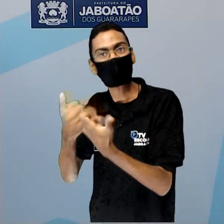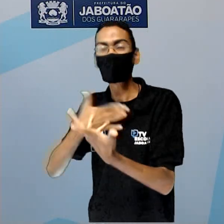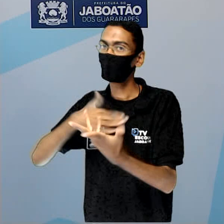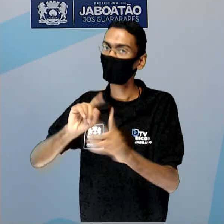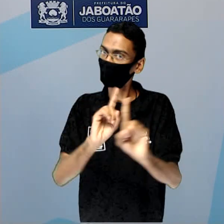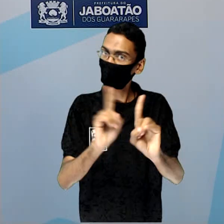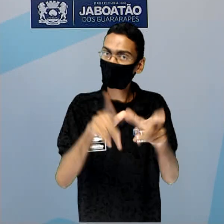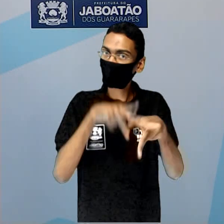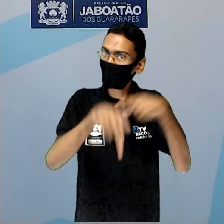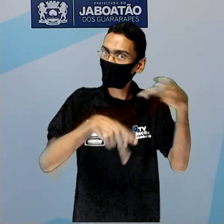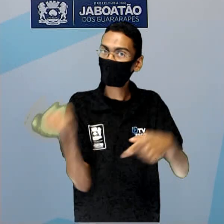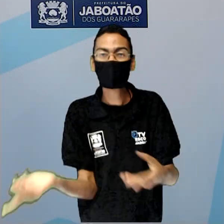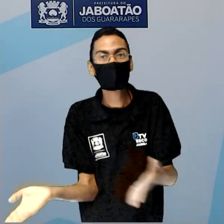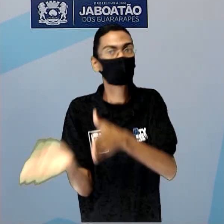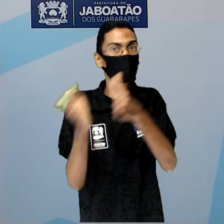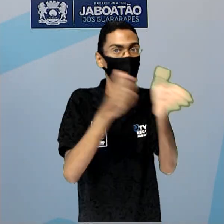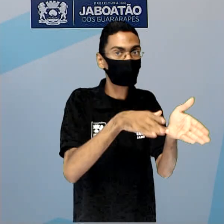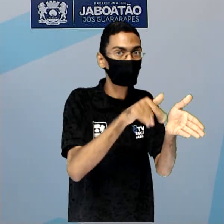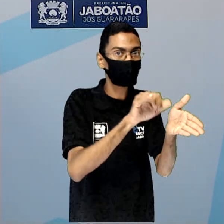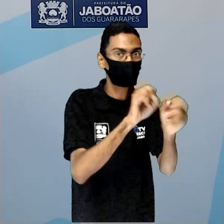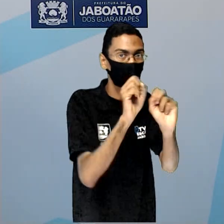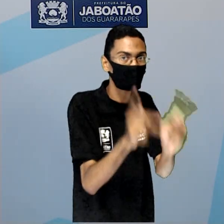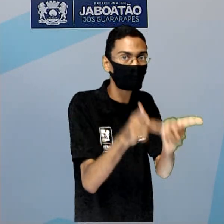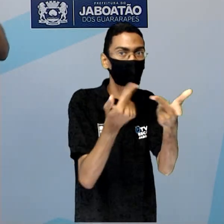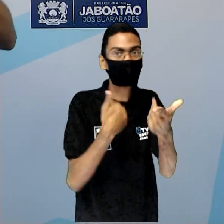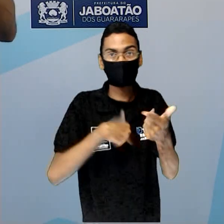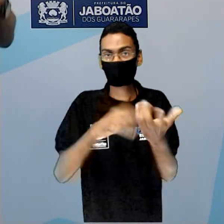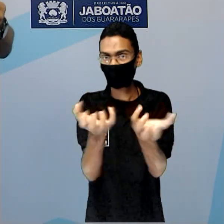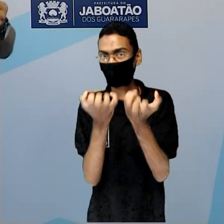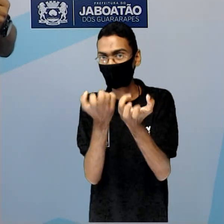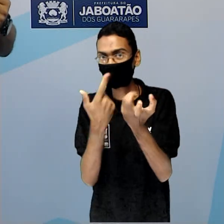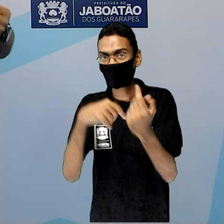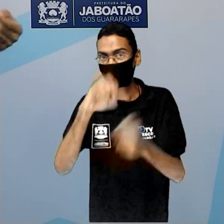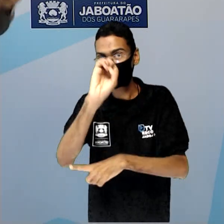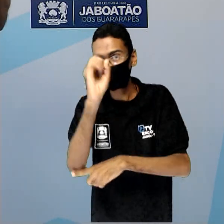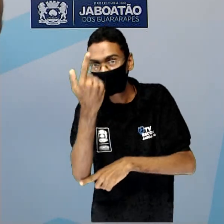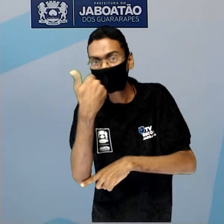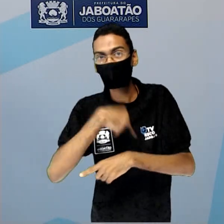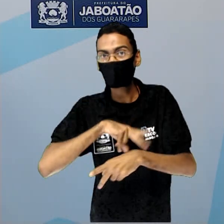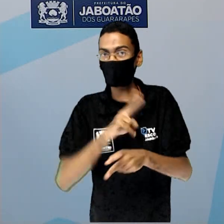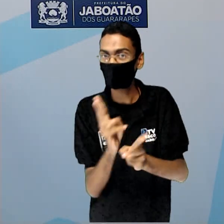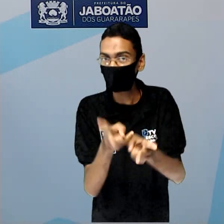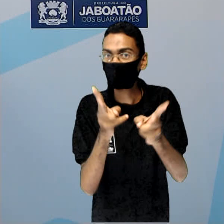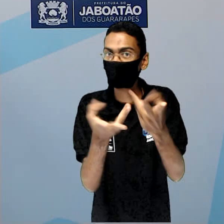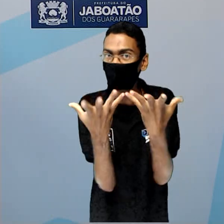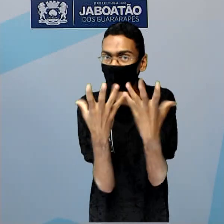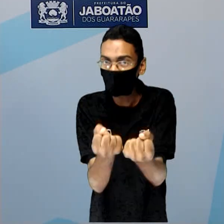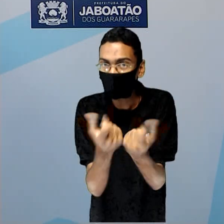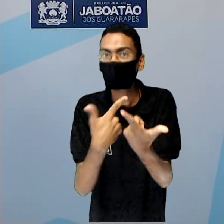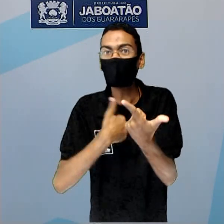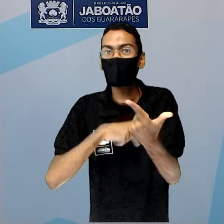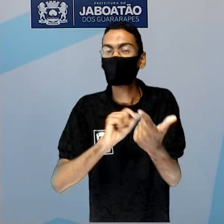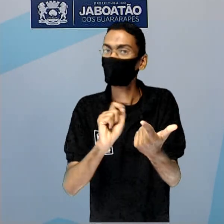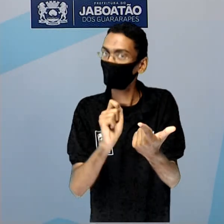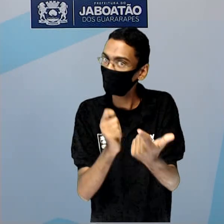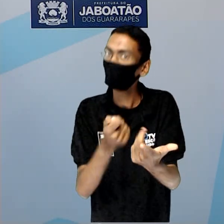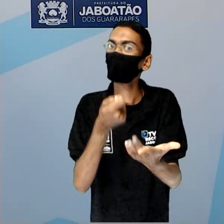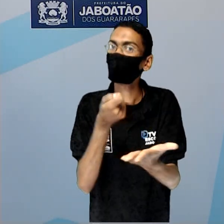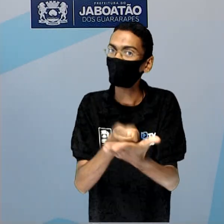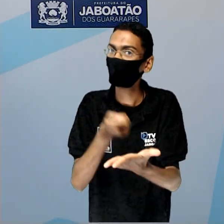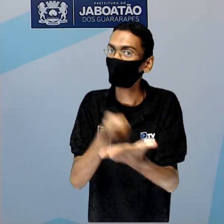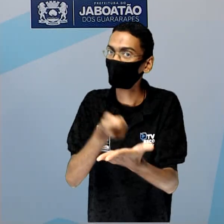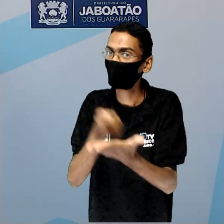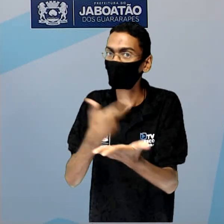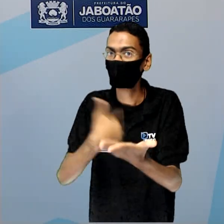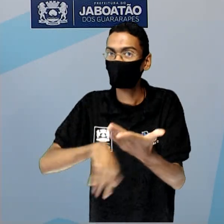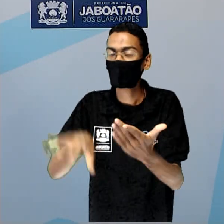queriam voltar. Eles queriam que Olinda continuasse recebendo os tributos de Recife, que não